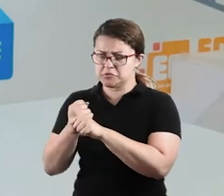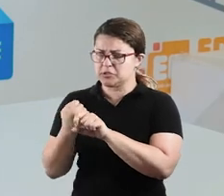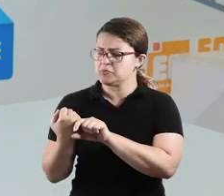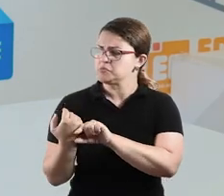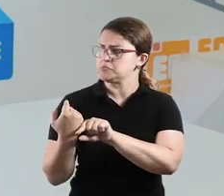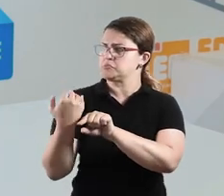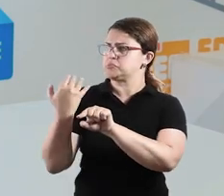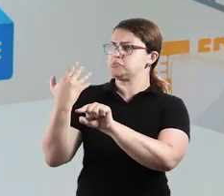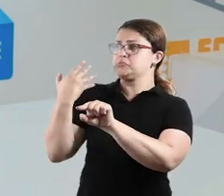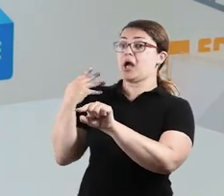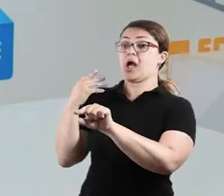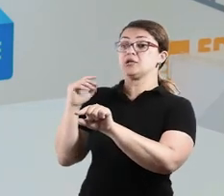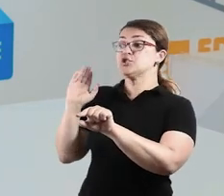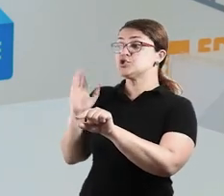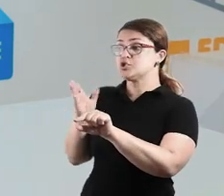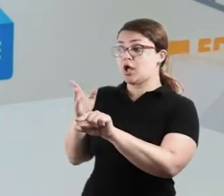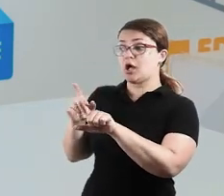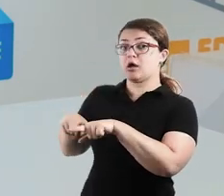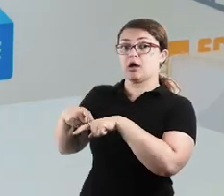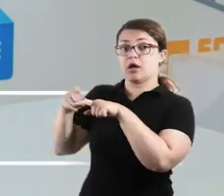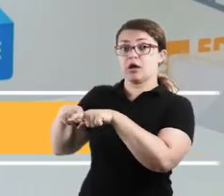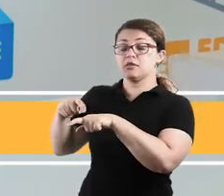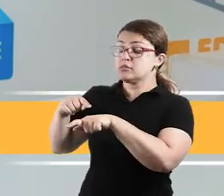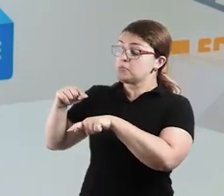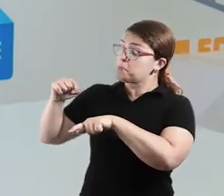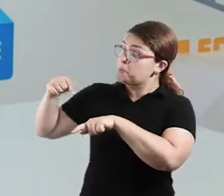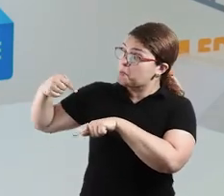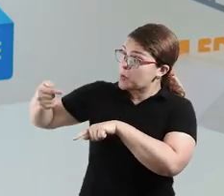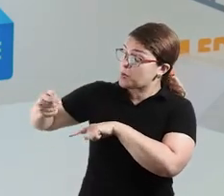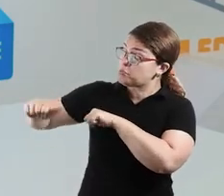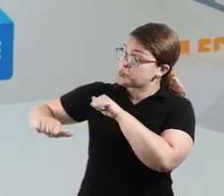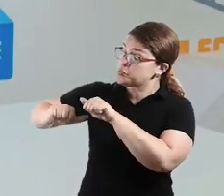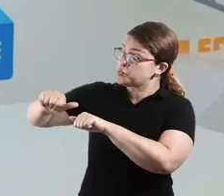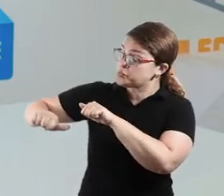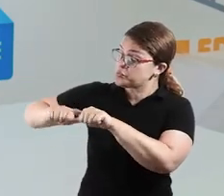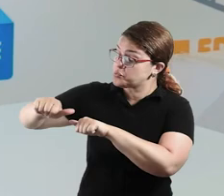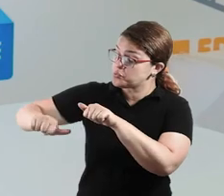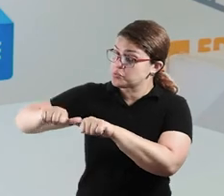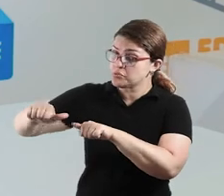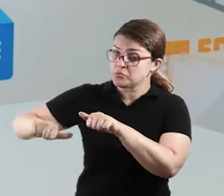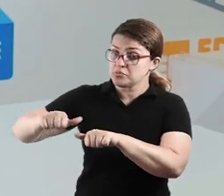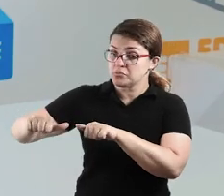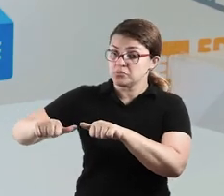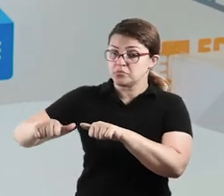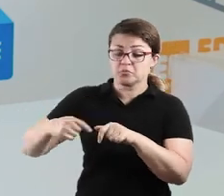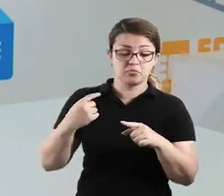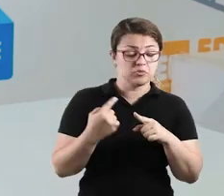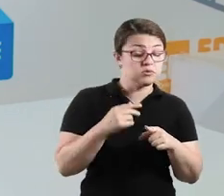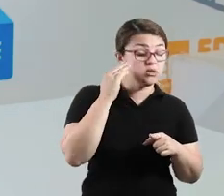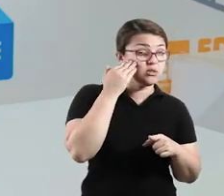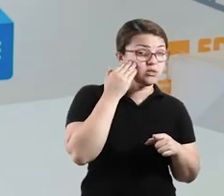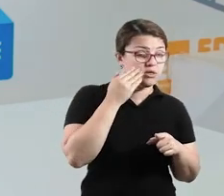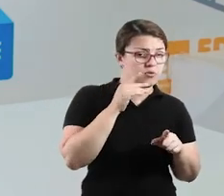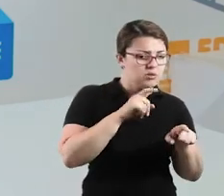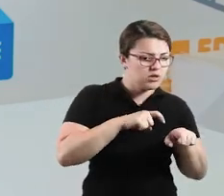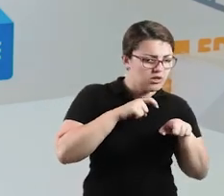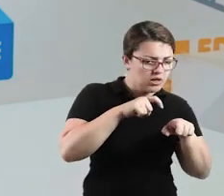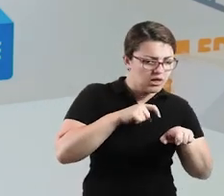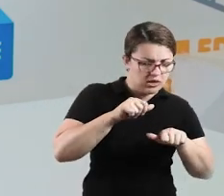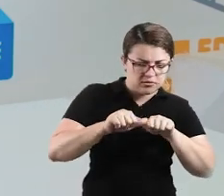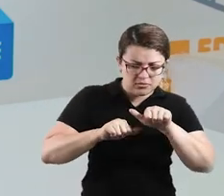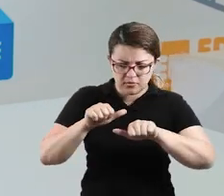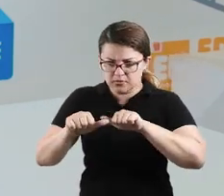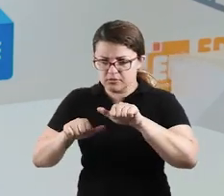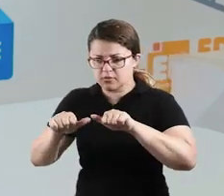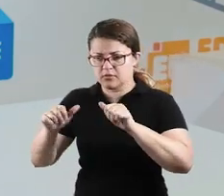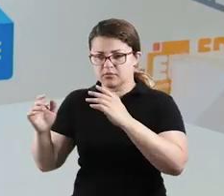tudo bem? E a partir disso vocês vão entender o porquê que o ambiente rural se transforma em um ambiente urbano.